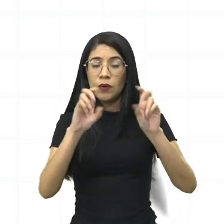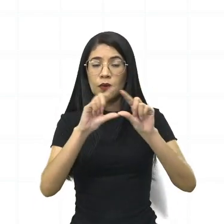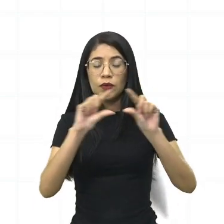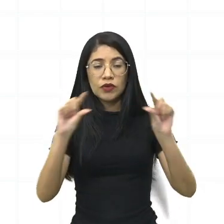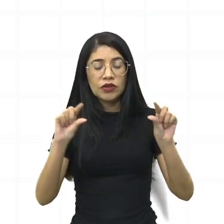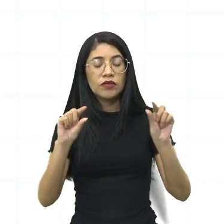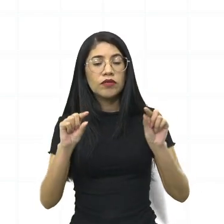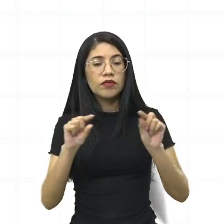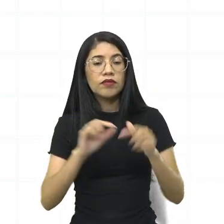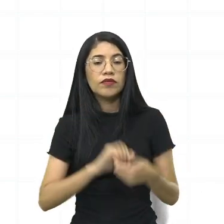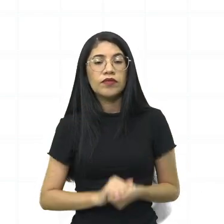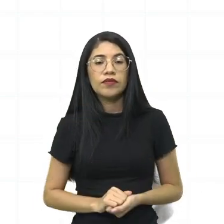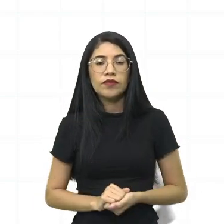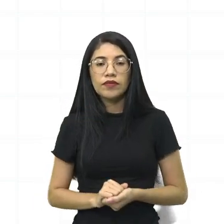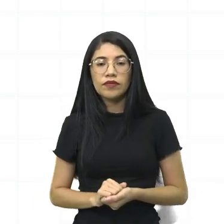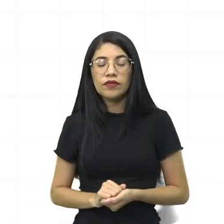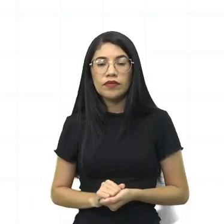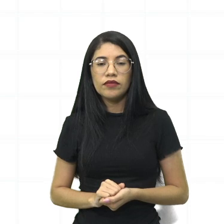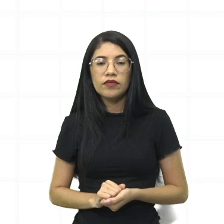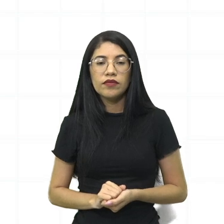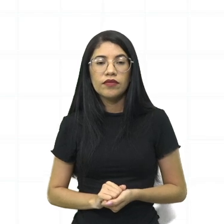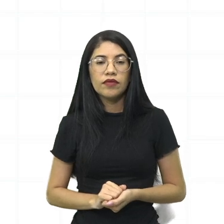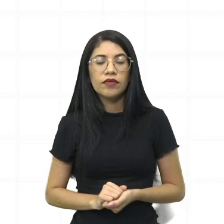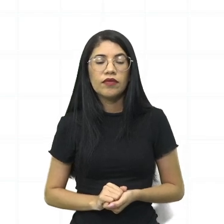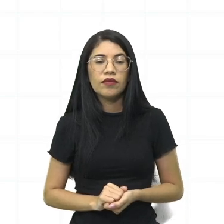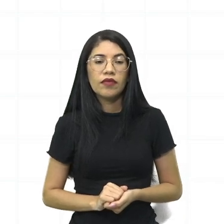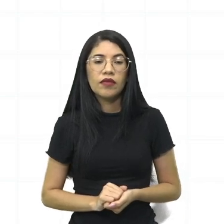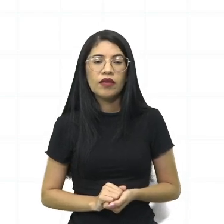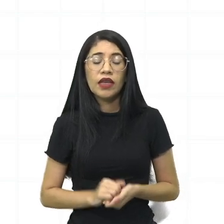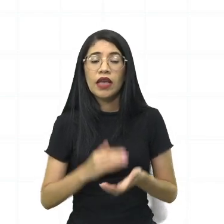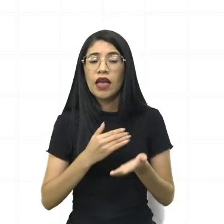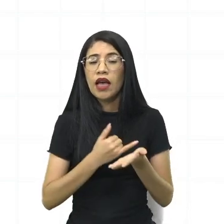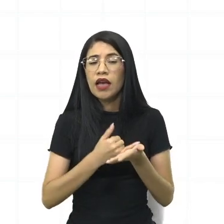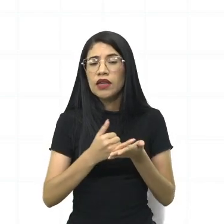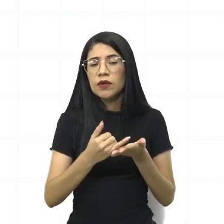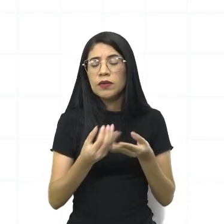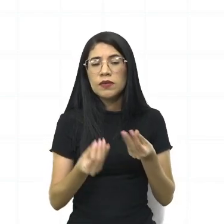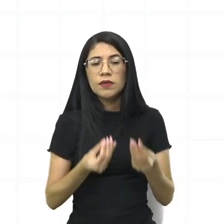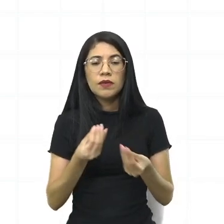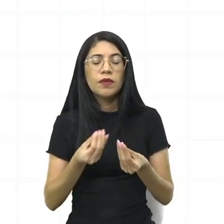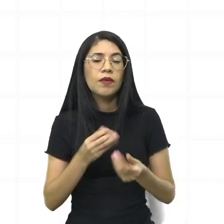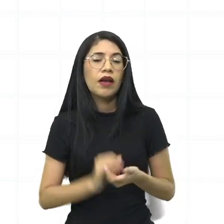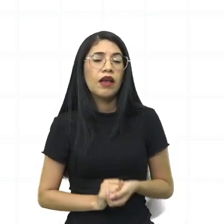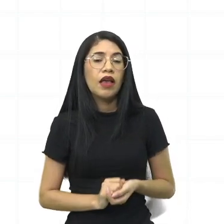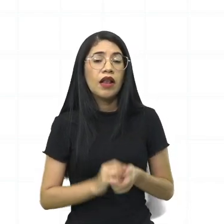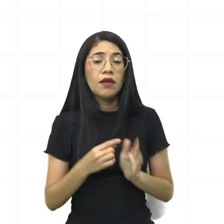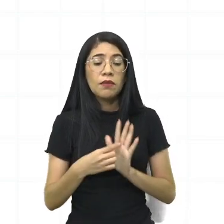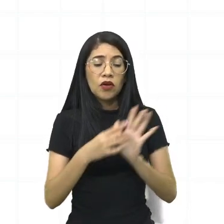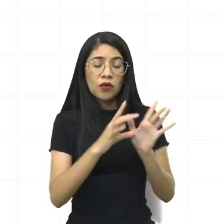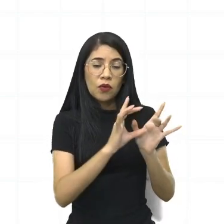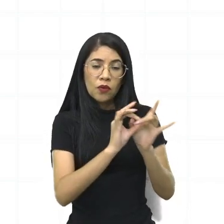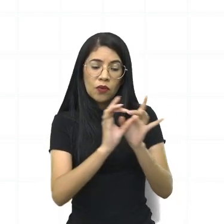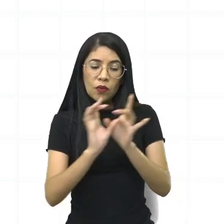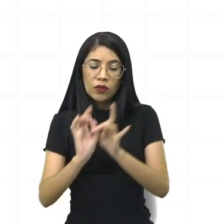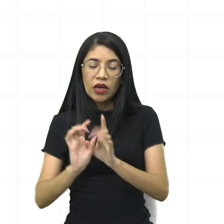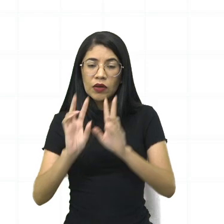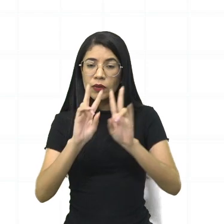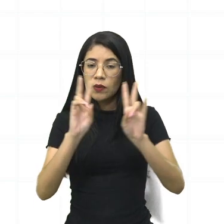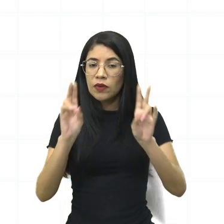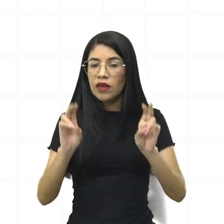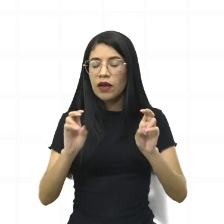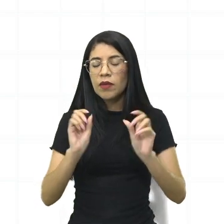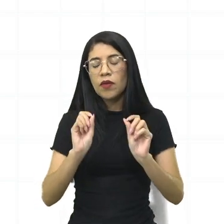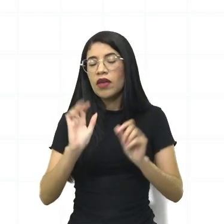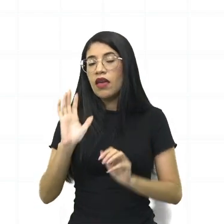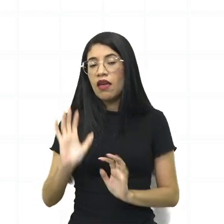alegrias vintage e moderna, né? A introdução contextualiza o objeto resenhado, no caso, a